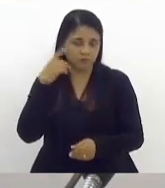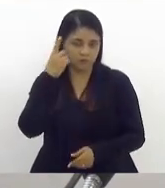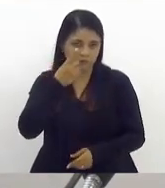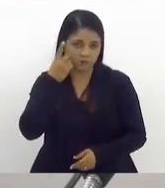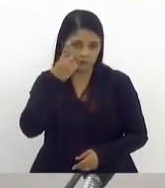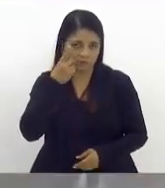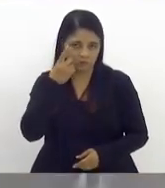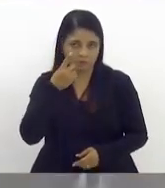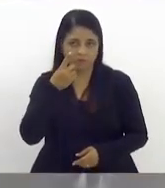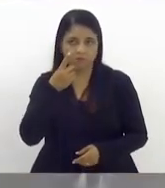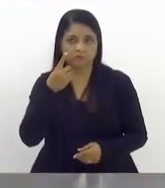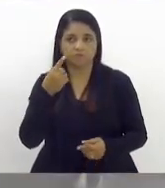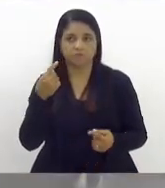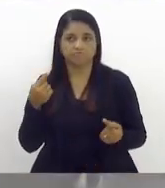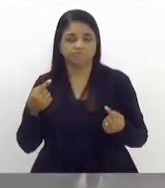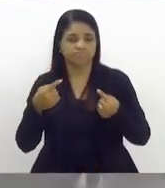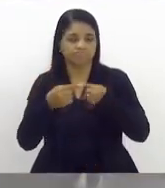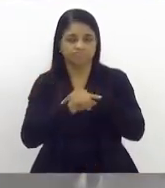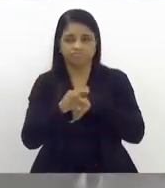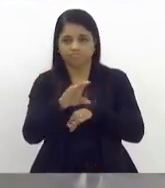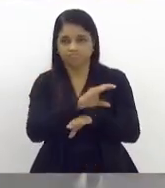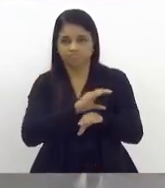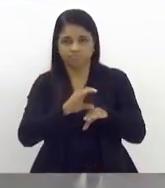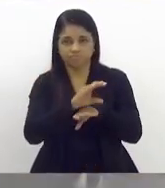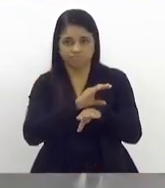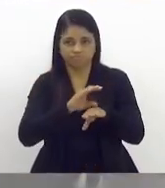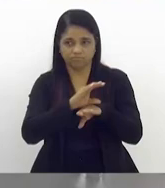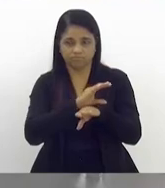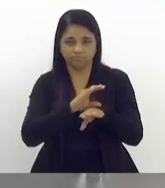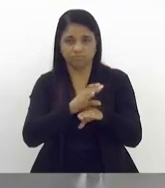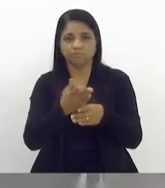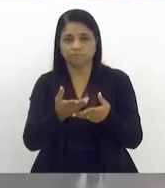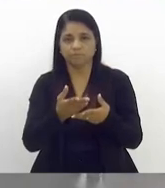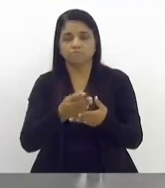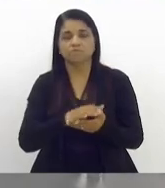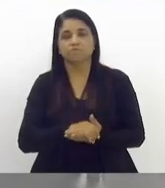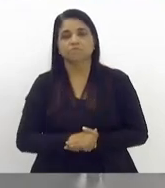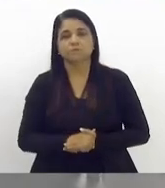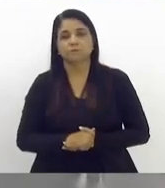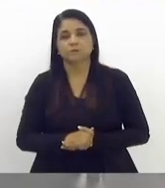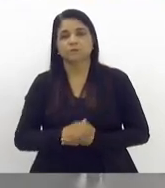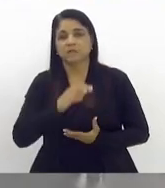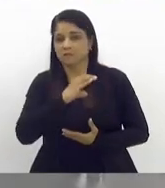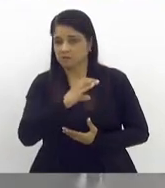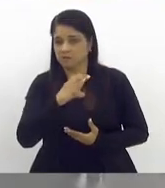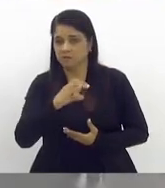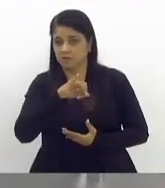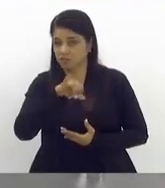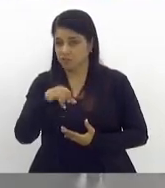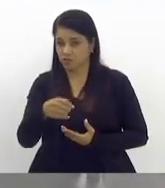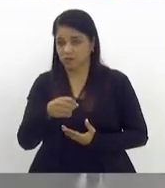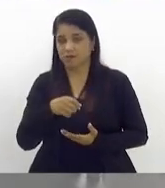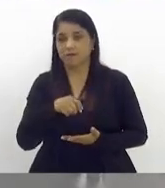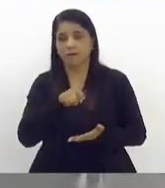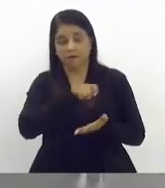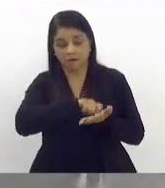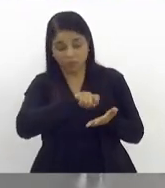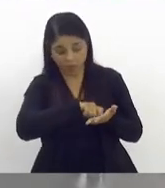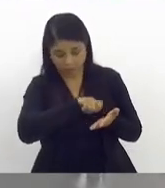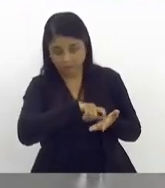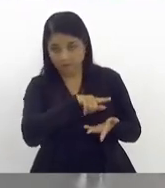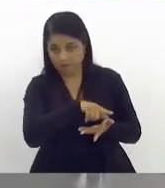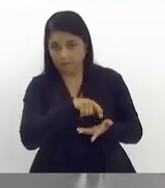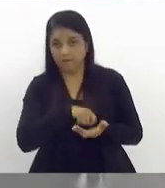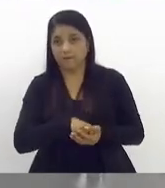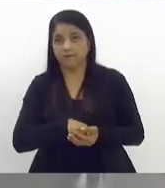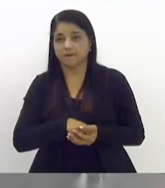designando e deputado criando, Carlos Mink. E criando um paradigma para a CCJ. Exatamente, criando um paradigma para a CCJ, anota aí, Fernando. E designando o deputado Carlos Mink como